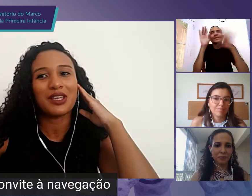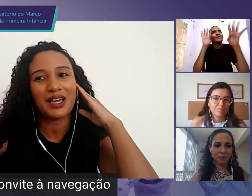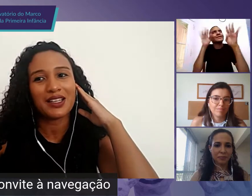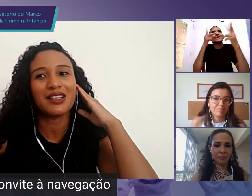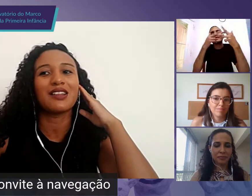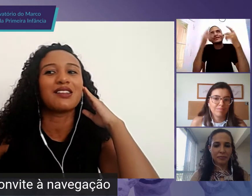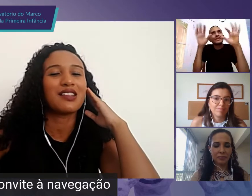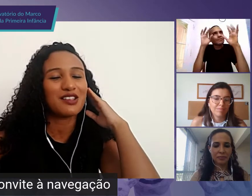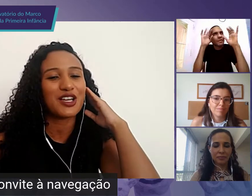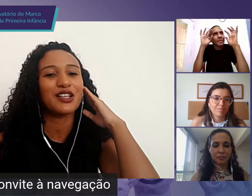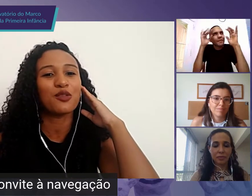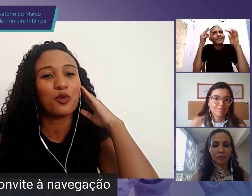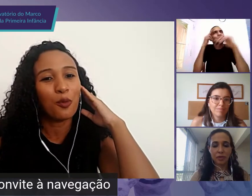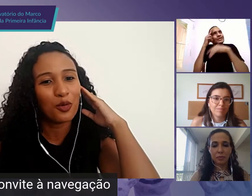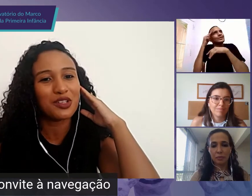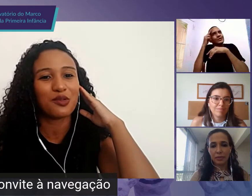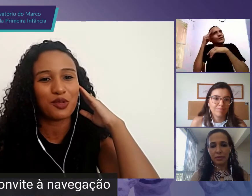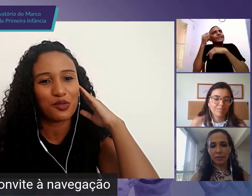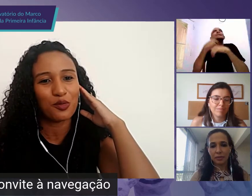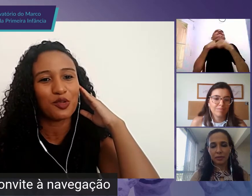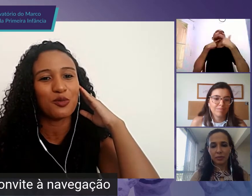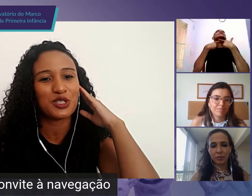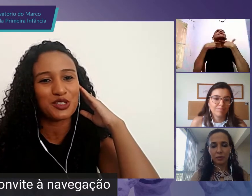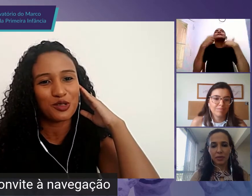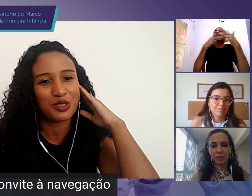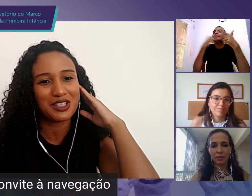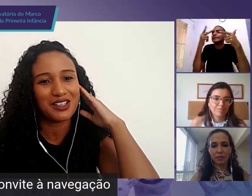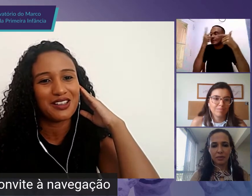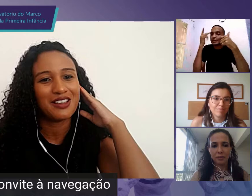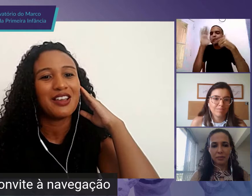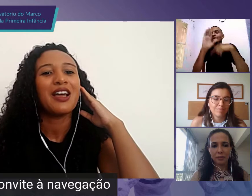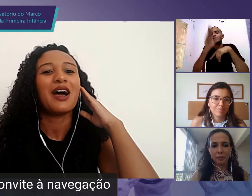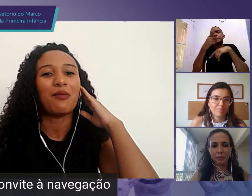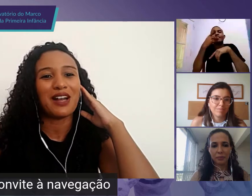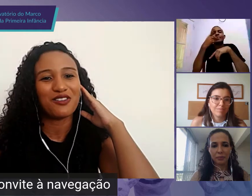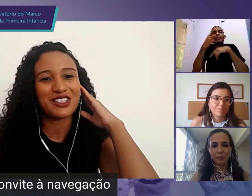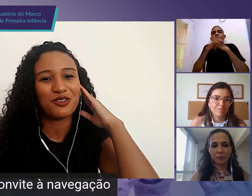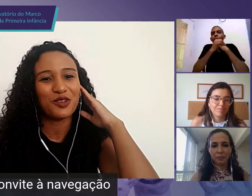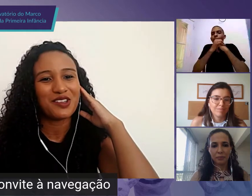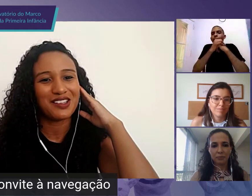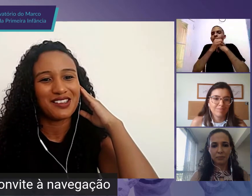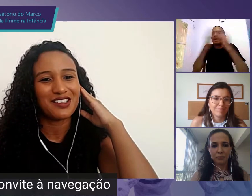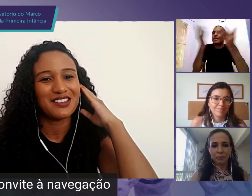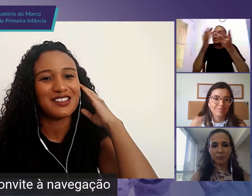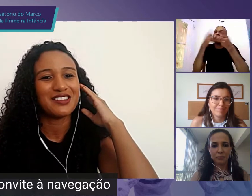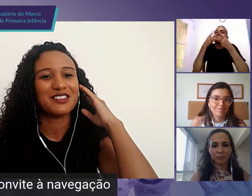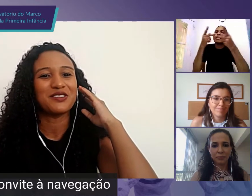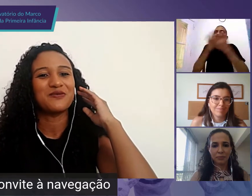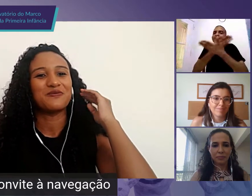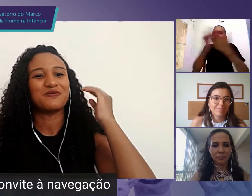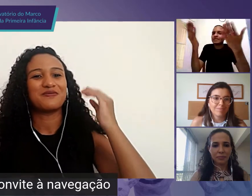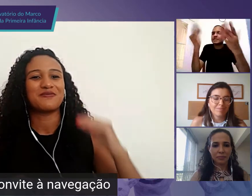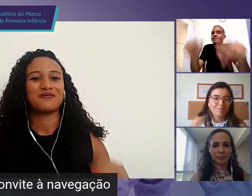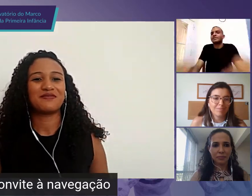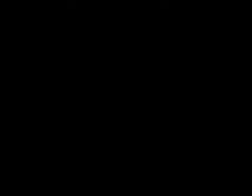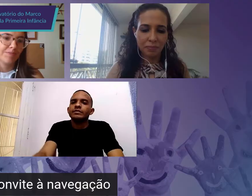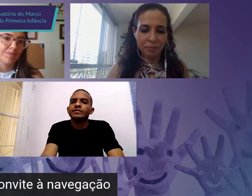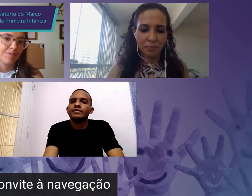cabeças, sonhadas e desejadas por muitas pessoas, como já dito aqui. A palavra está com vocês.